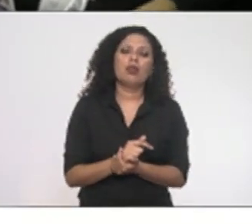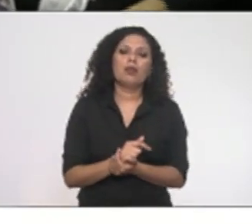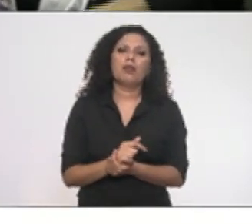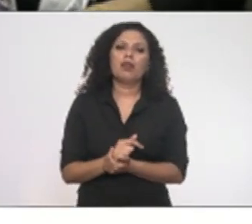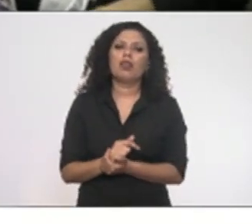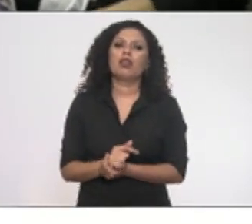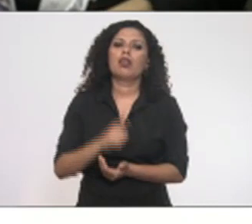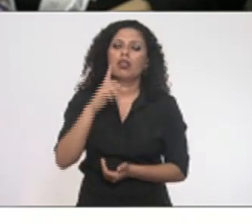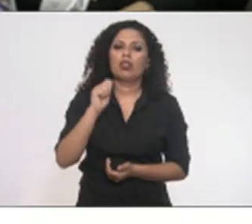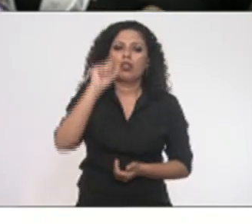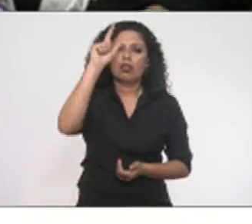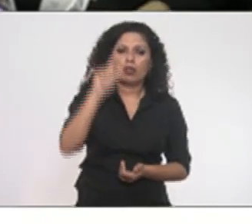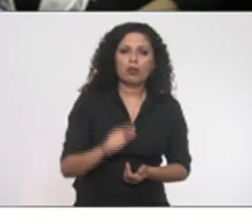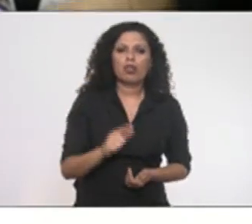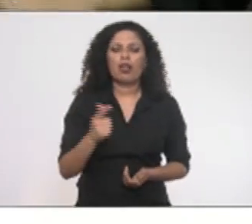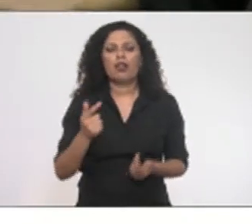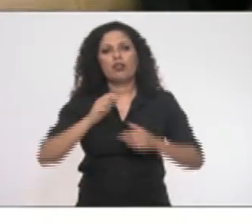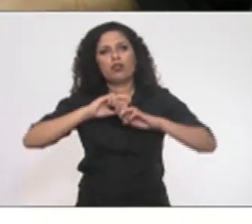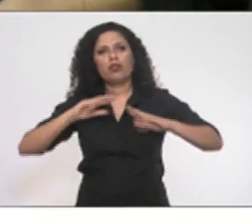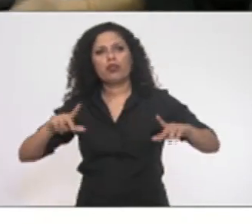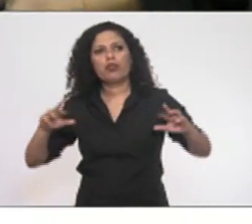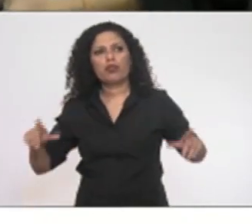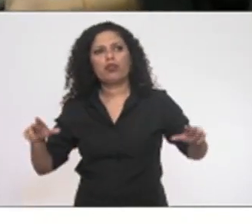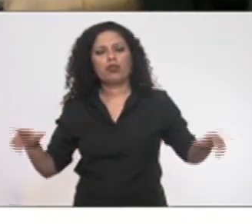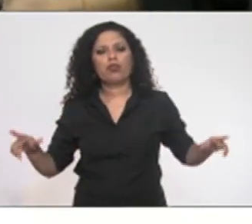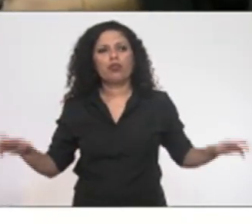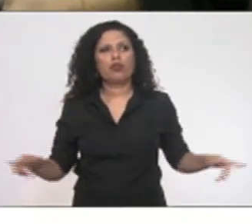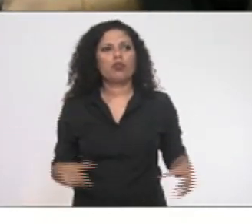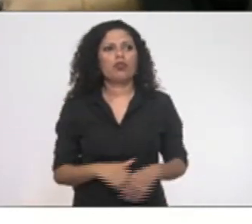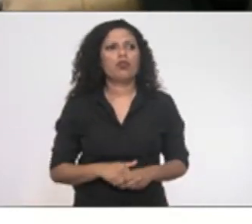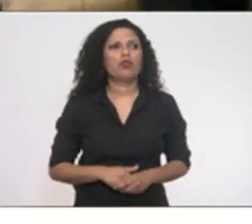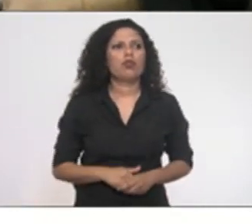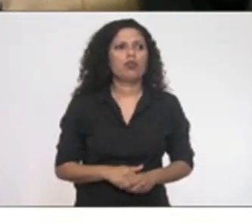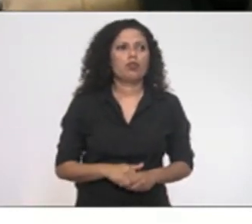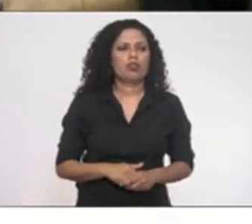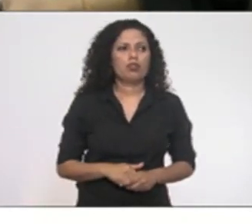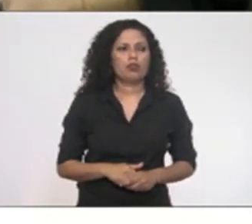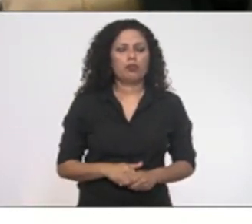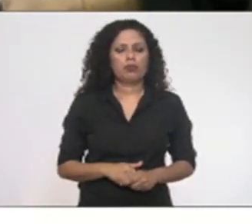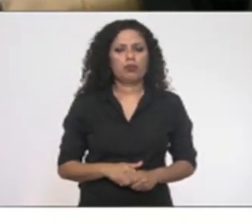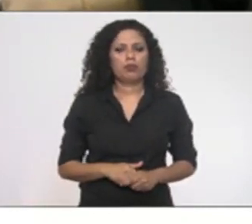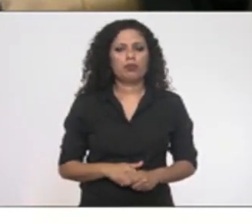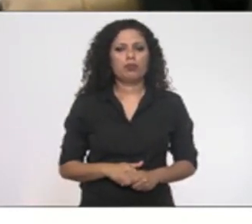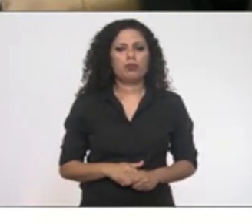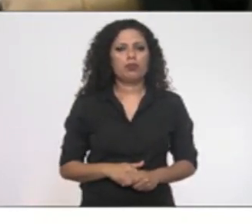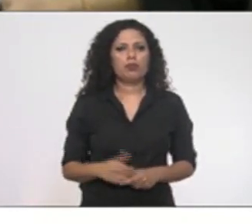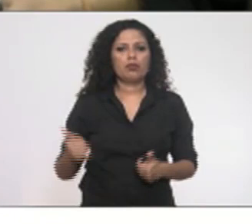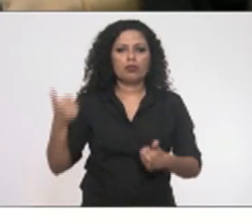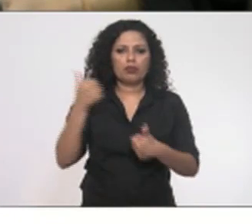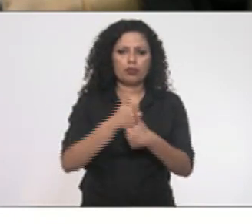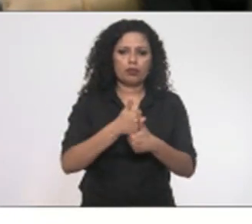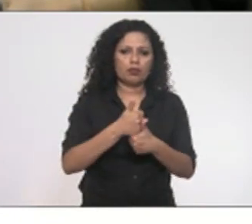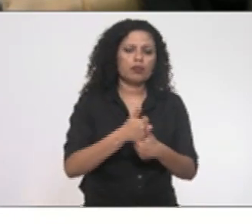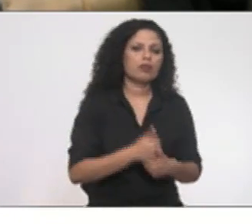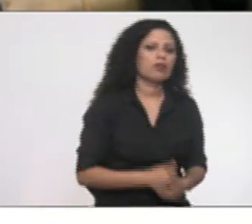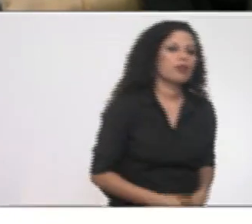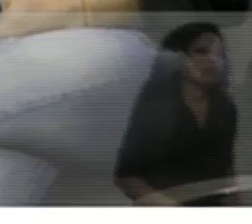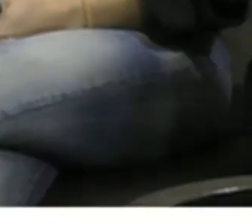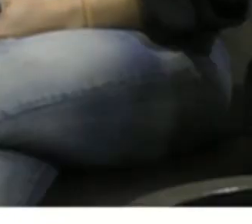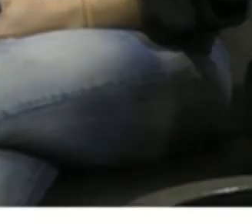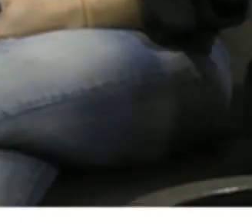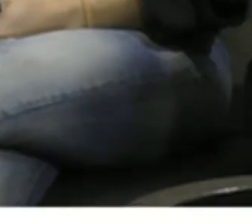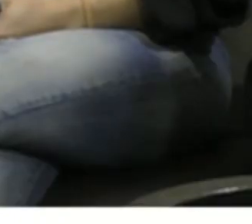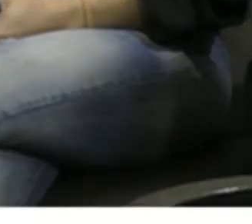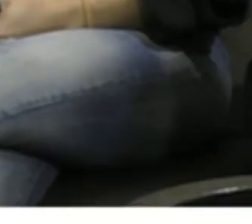gasoduto, em vez de pagar R$ 7,50 que ele paga hoje, que a Petrobras paga uma média de tudo que ela paga pelo transporte no Brasil e divide pelo volume